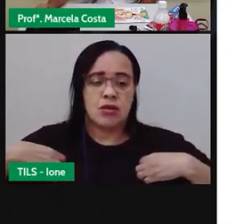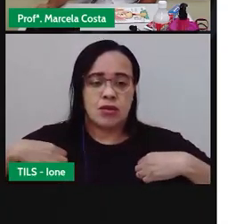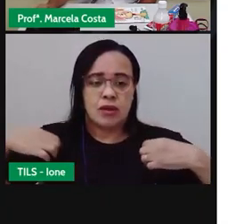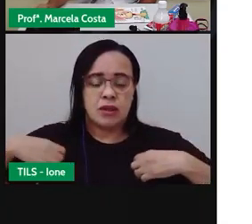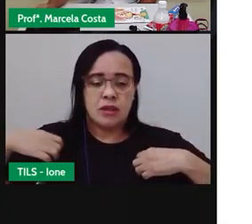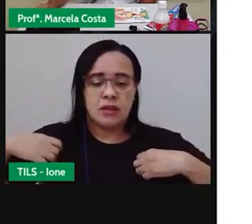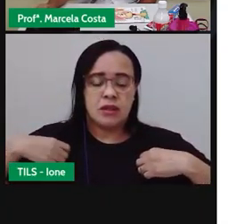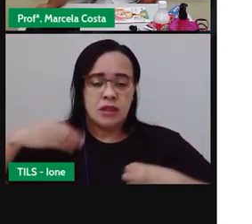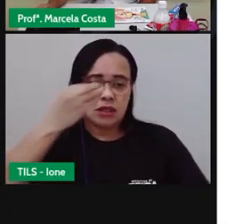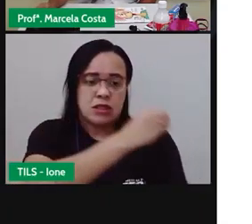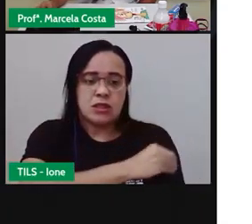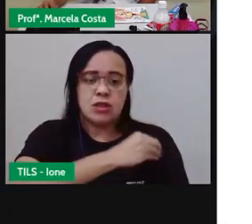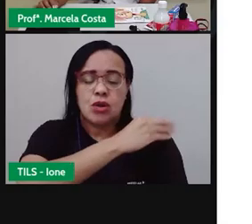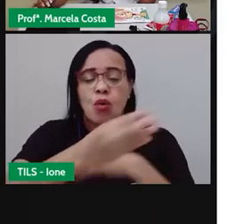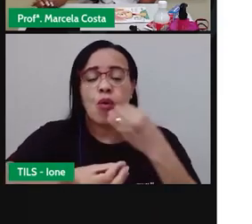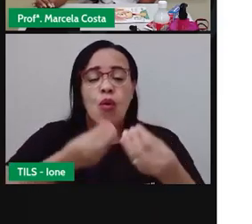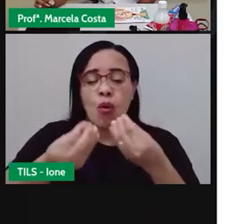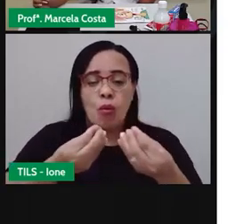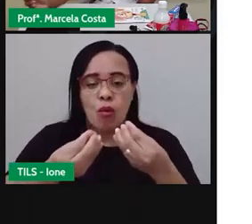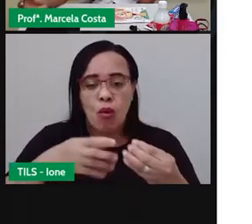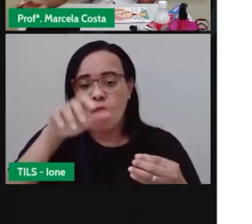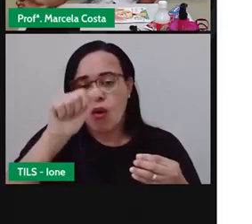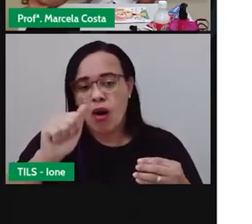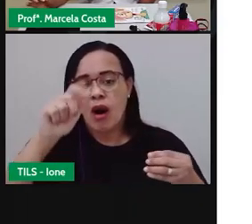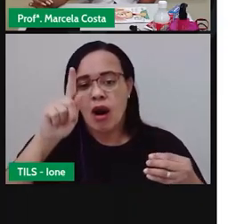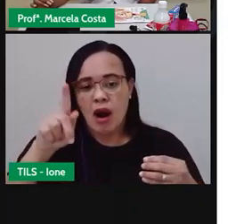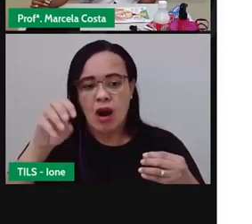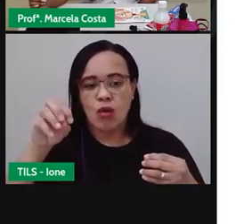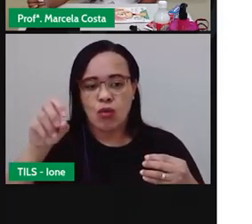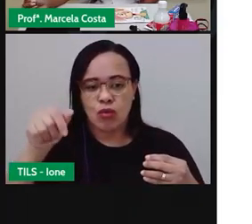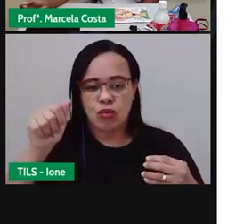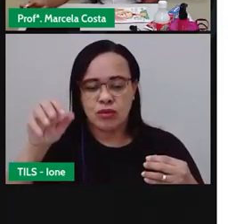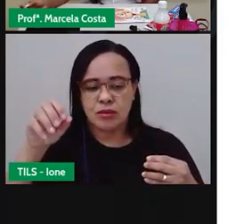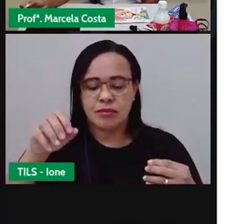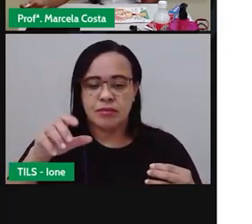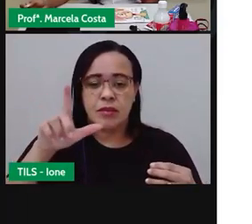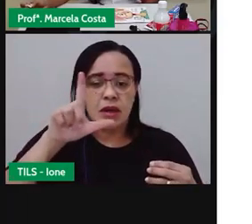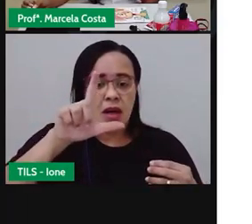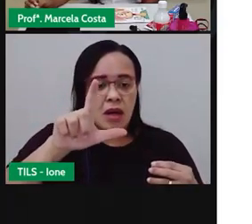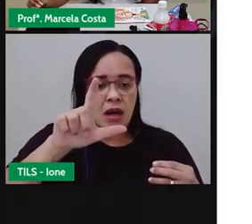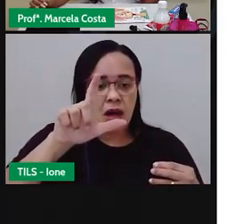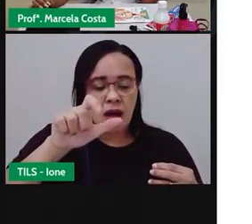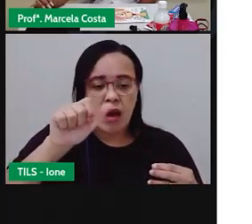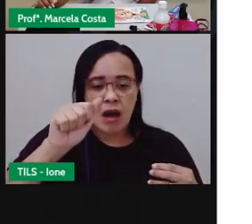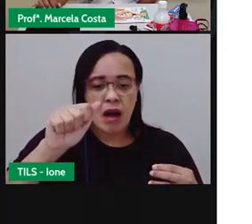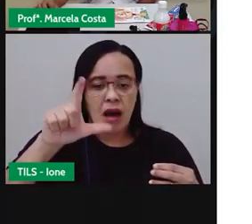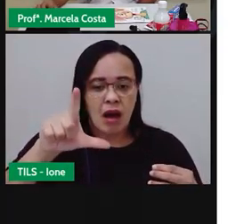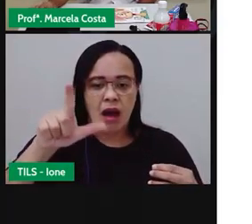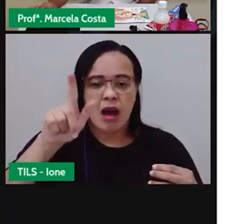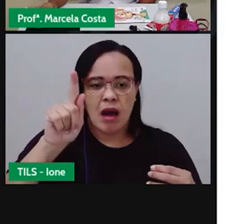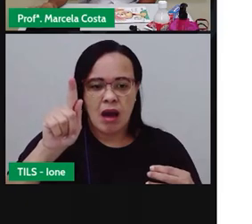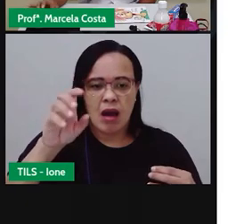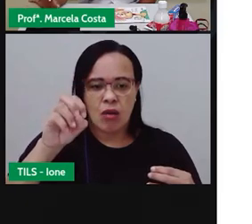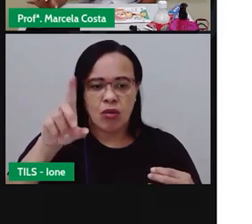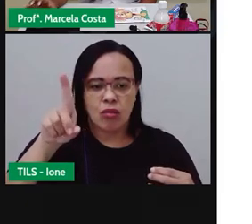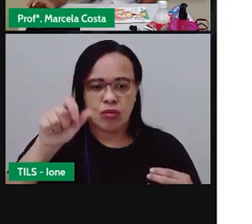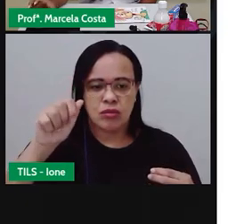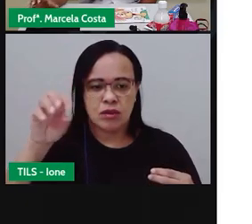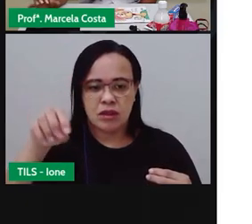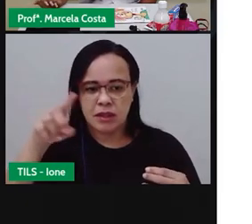dessa forma, tá bom? Depois você pode pausar o vídeo dessa